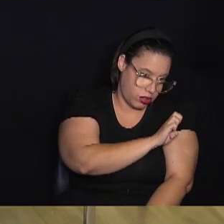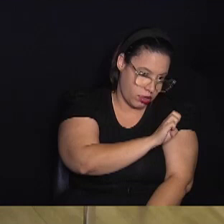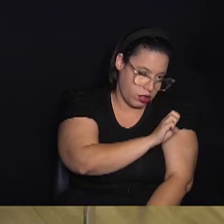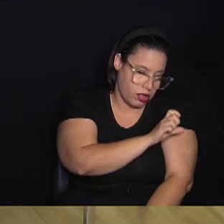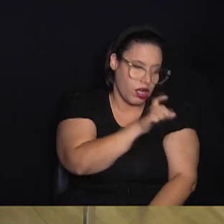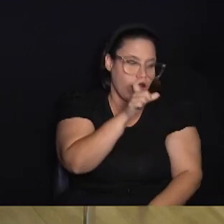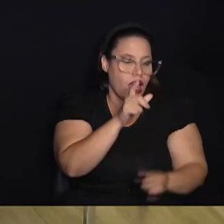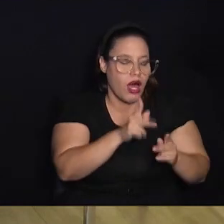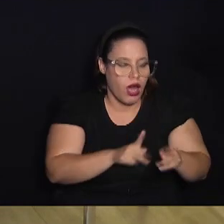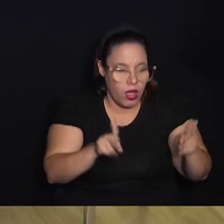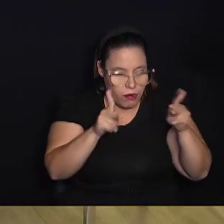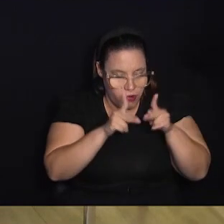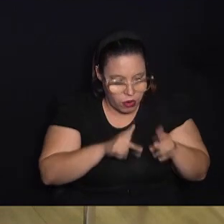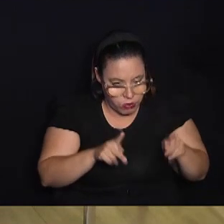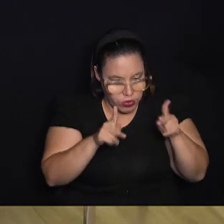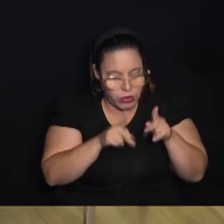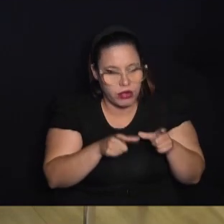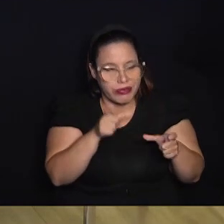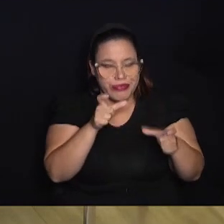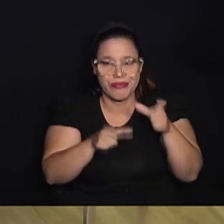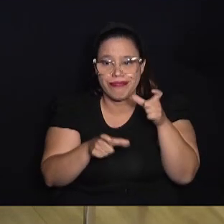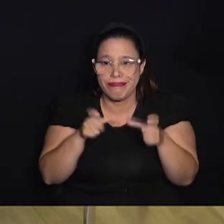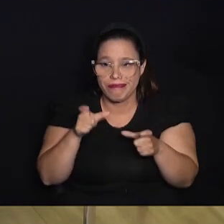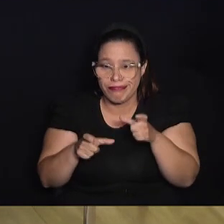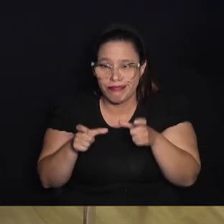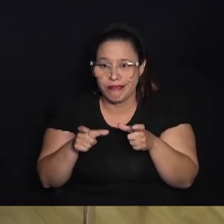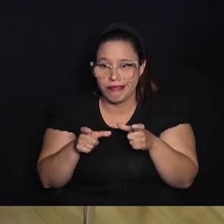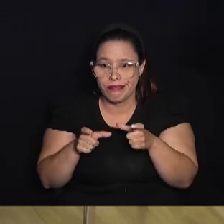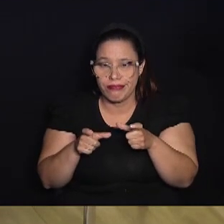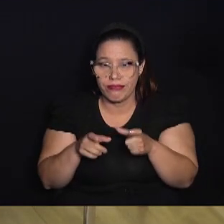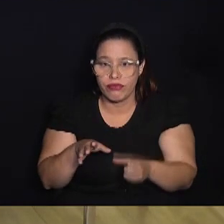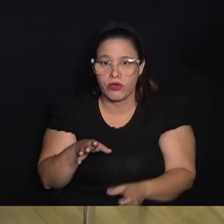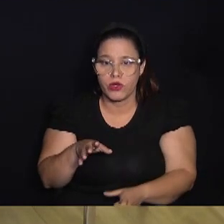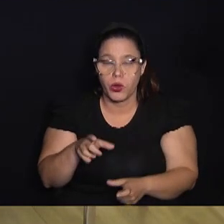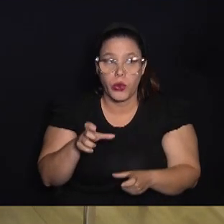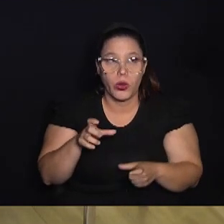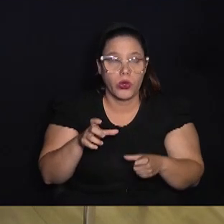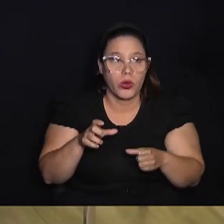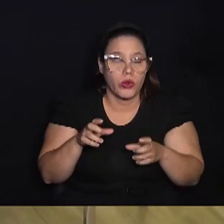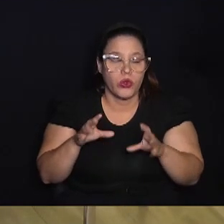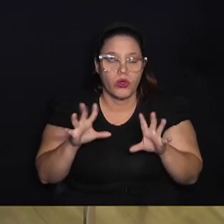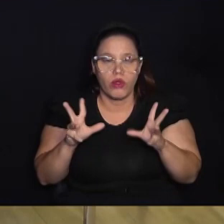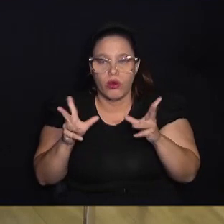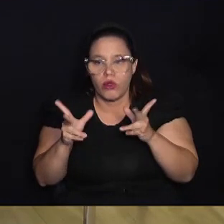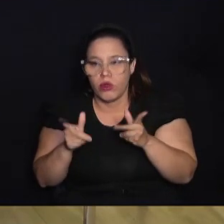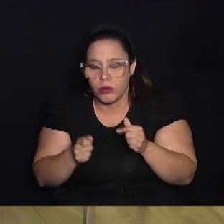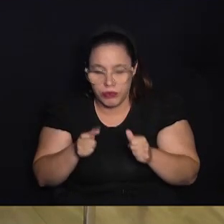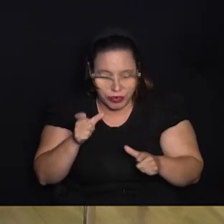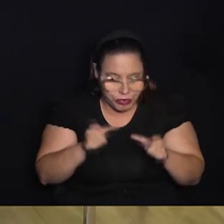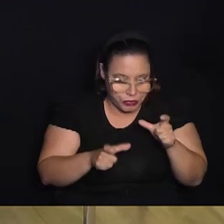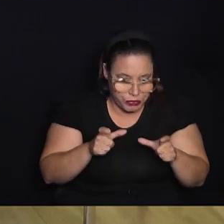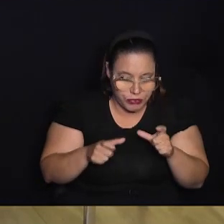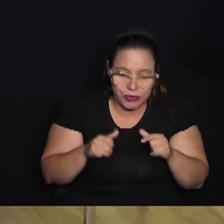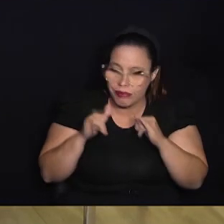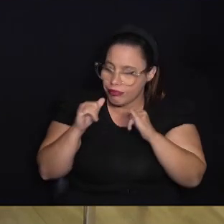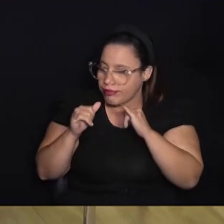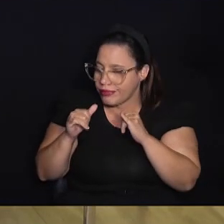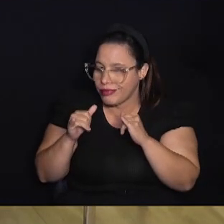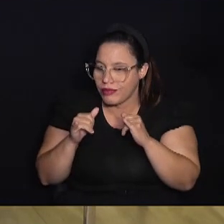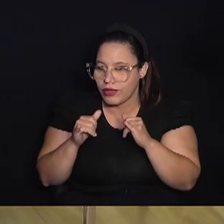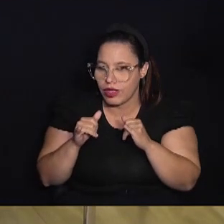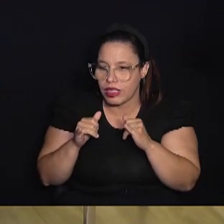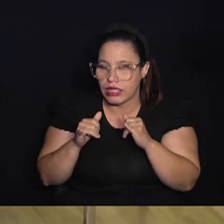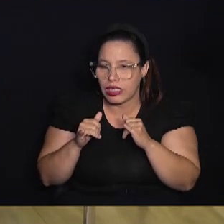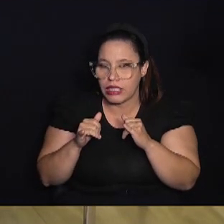que frequentava naquele frequentava aquele local havia muitas pessoas eh a gente diz né pessoas garotas da